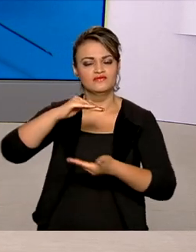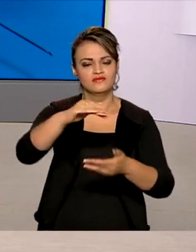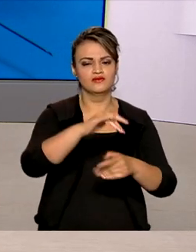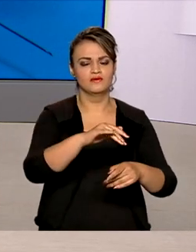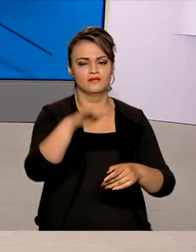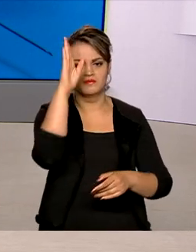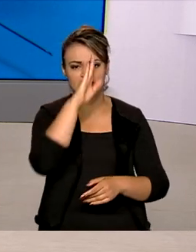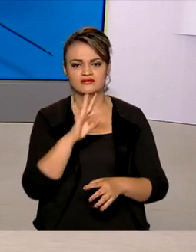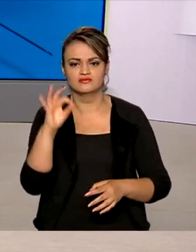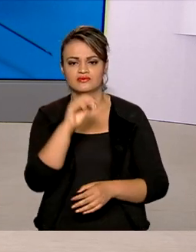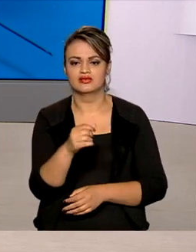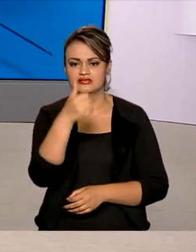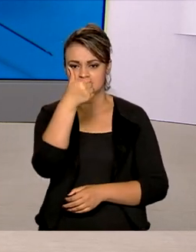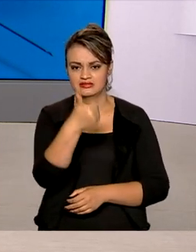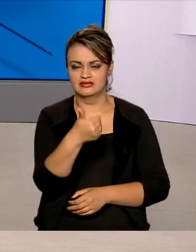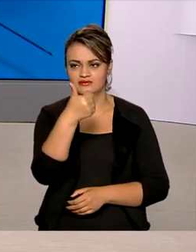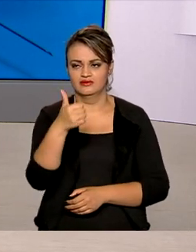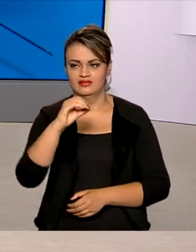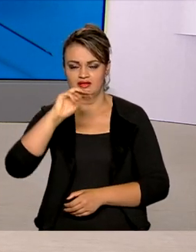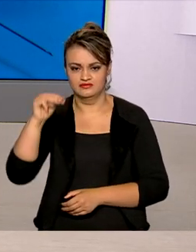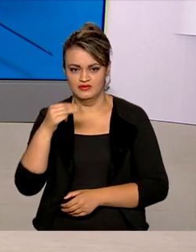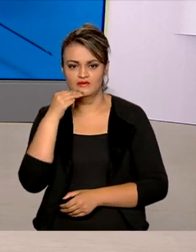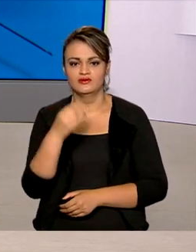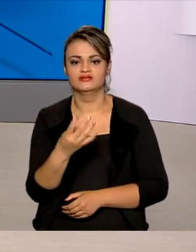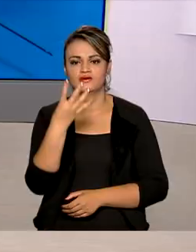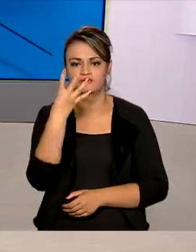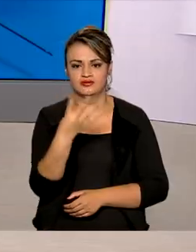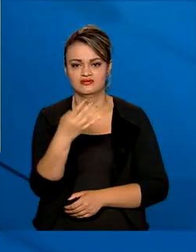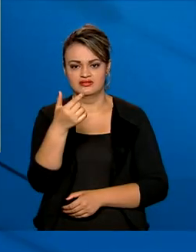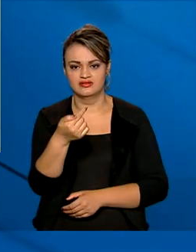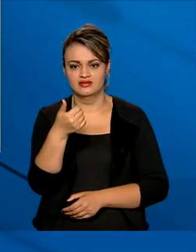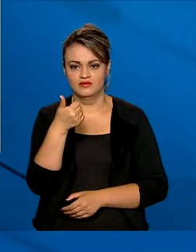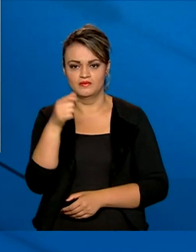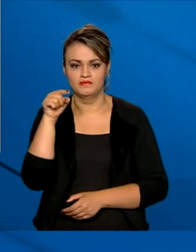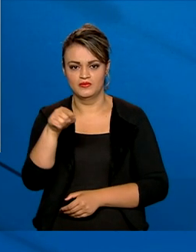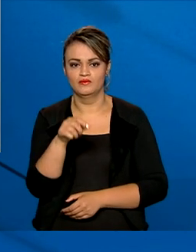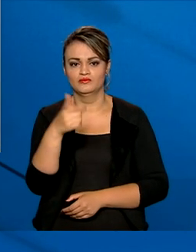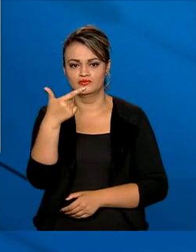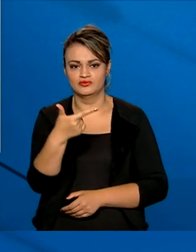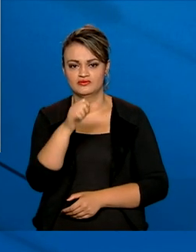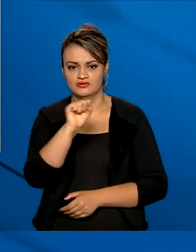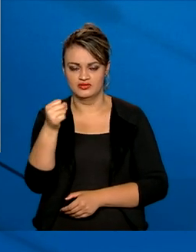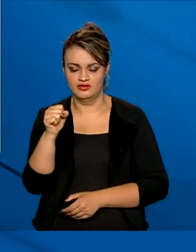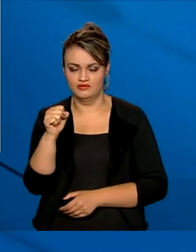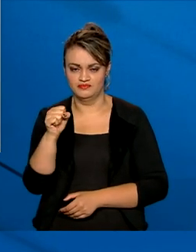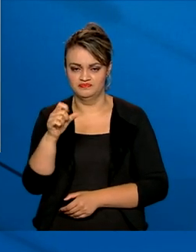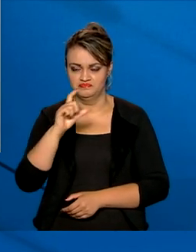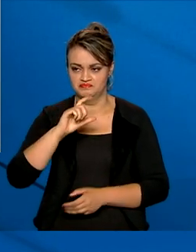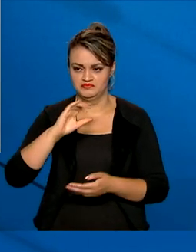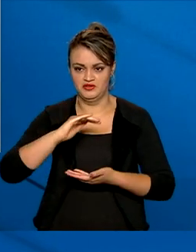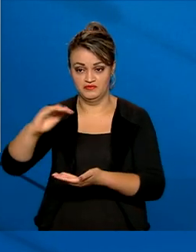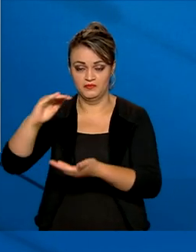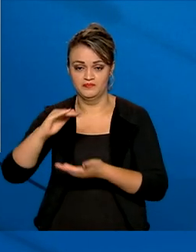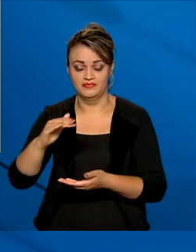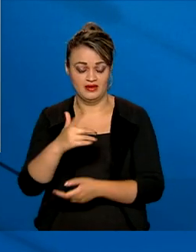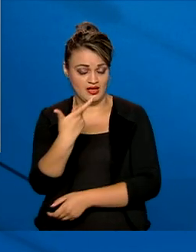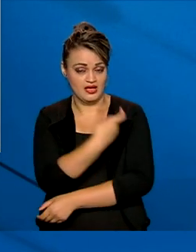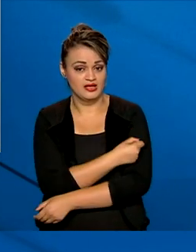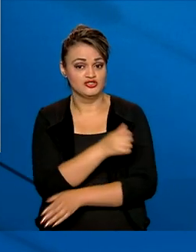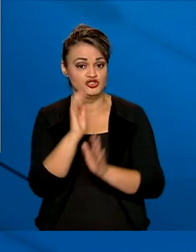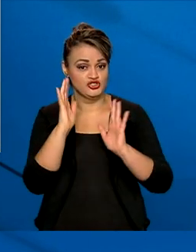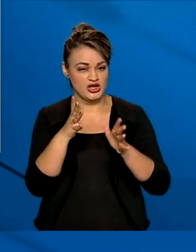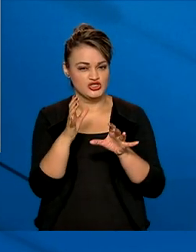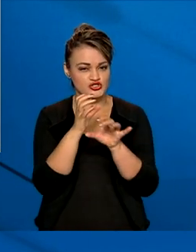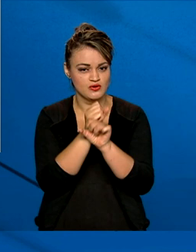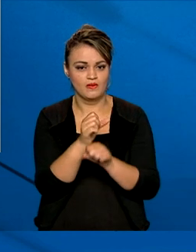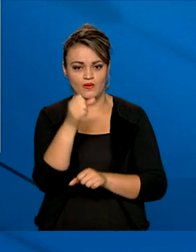para todo o país 110 milhões 471 a1288 doses as doses aplicadas